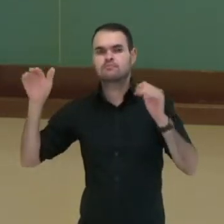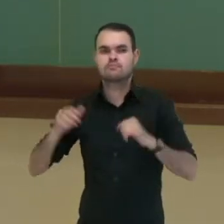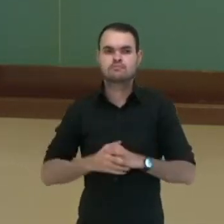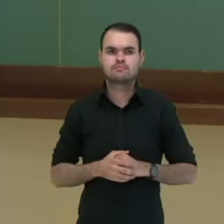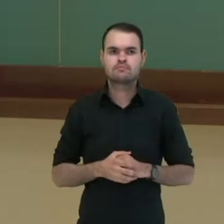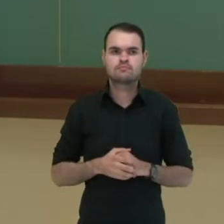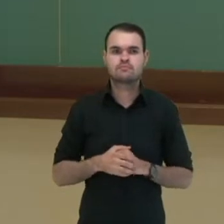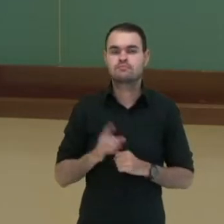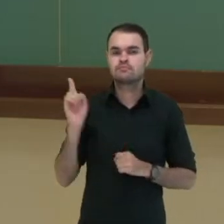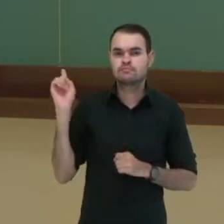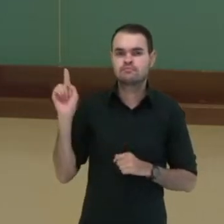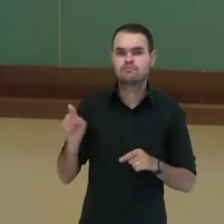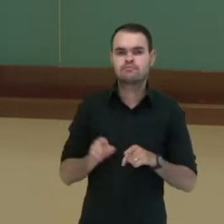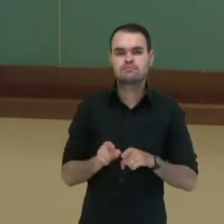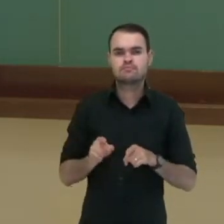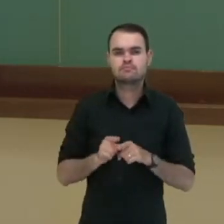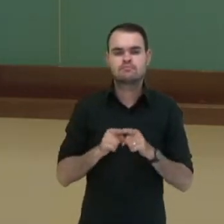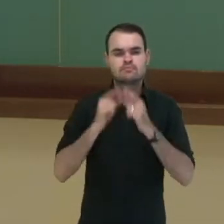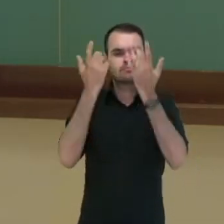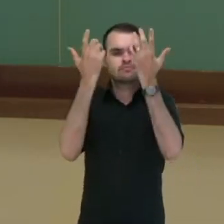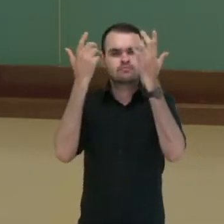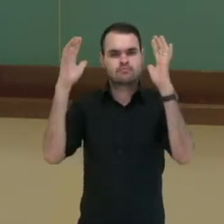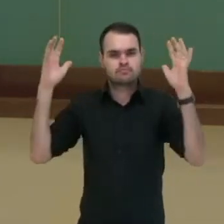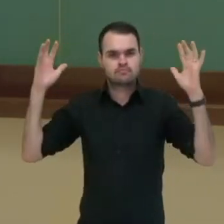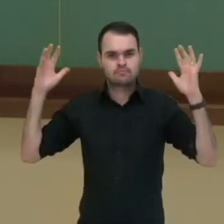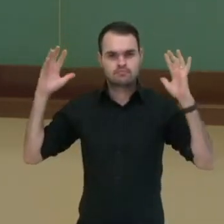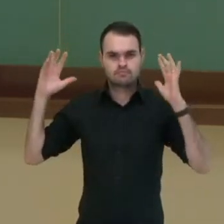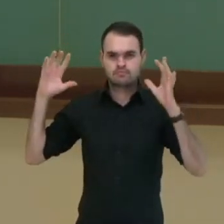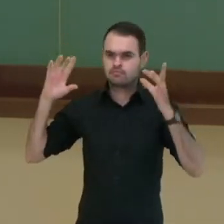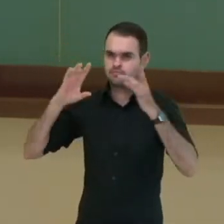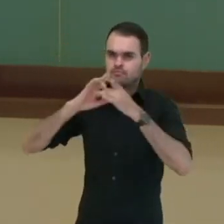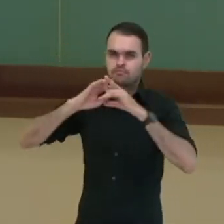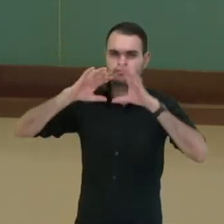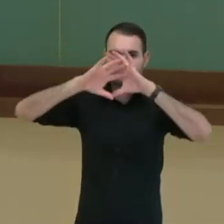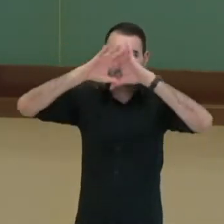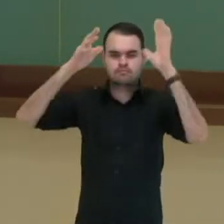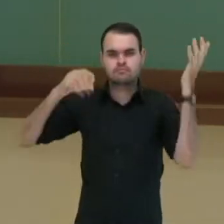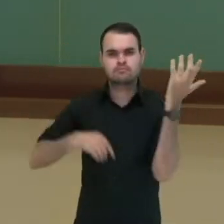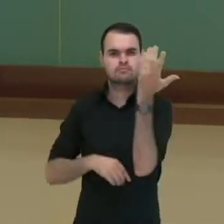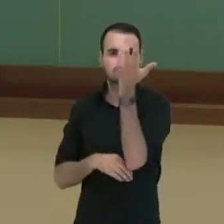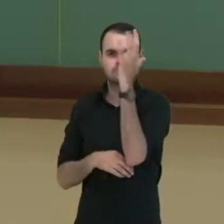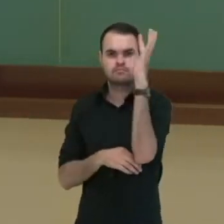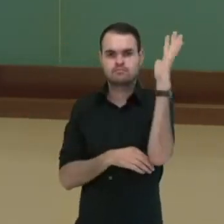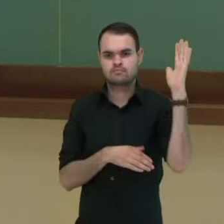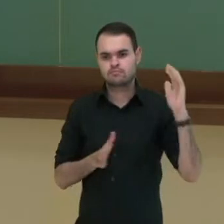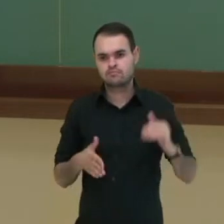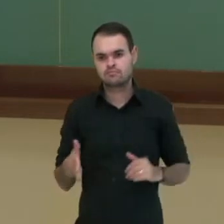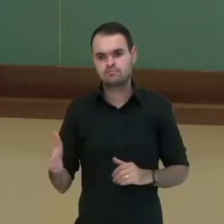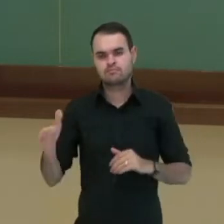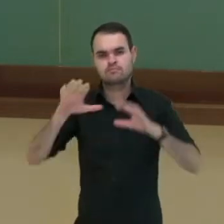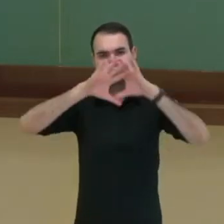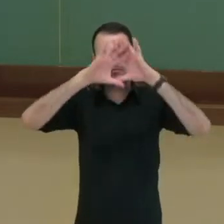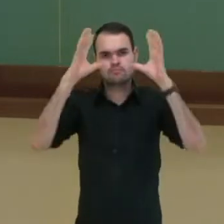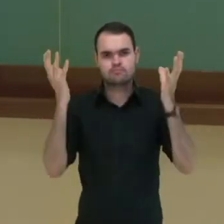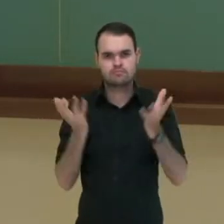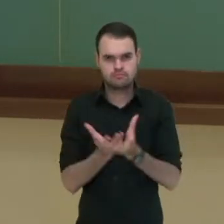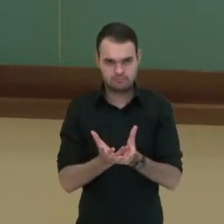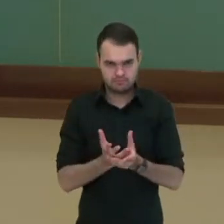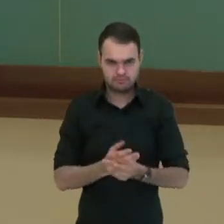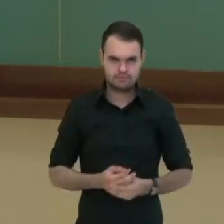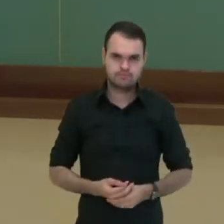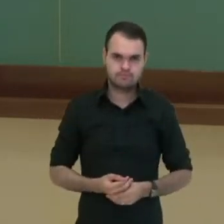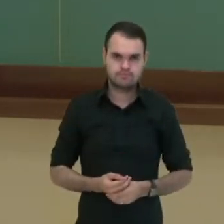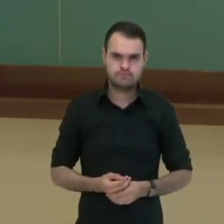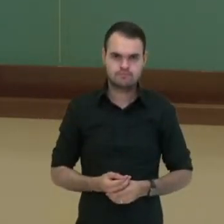estamos vendo também essa mata, né? Que também faz parte da biodiversidade. Já se perguntou por